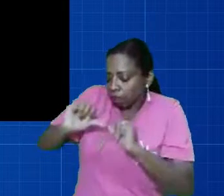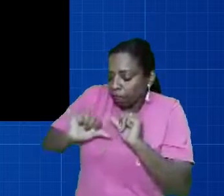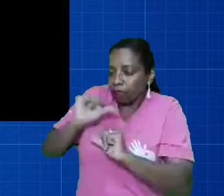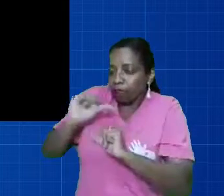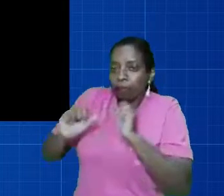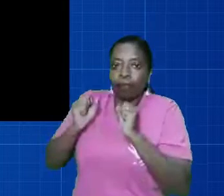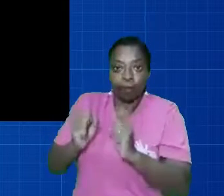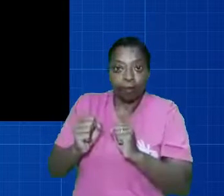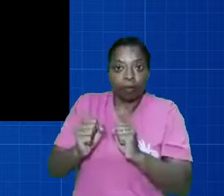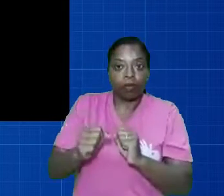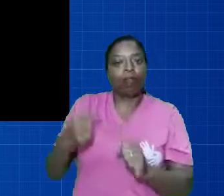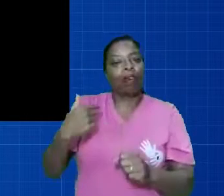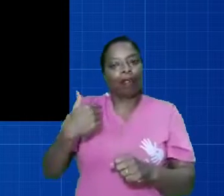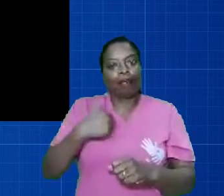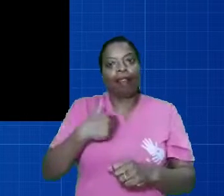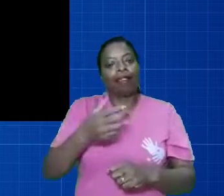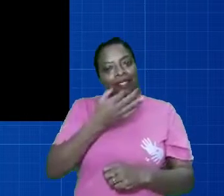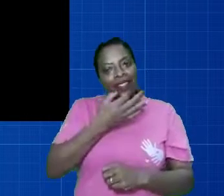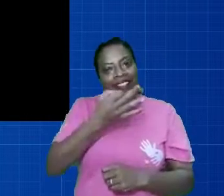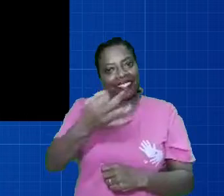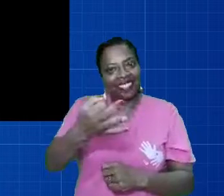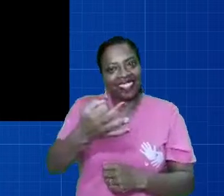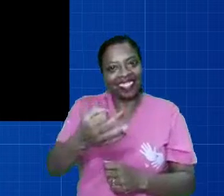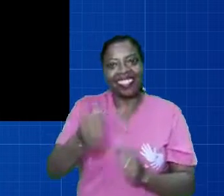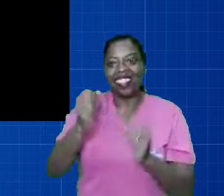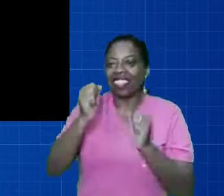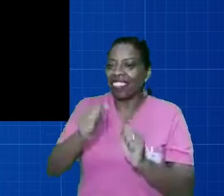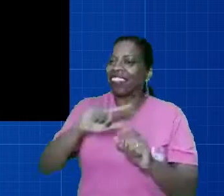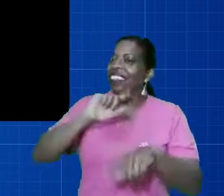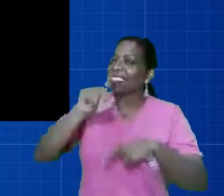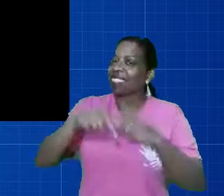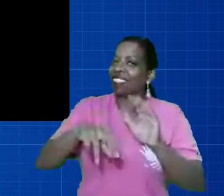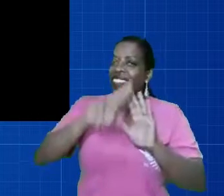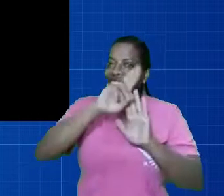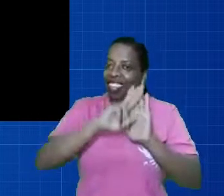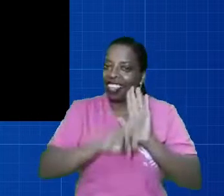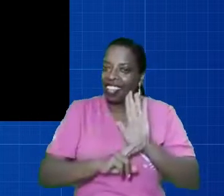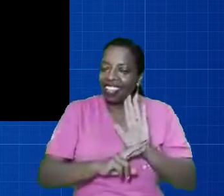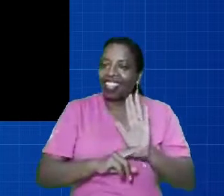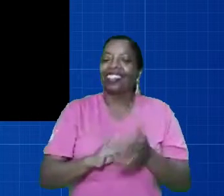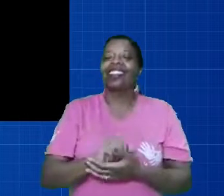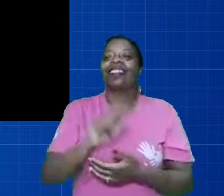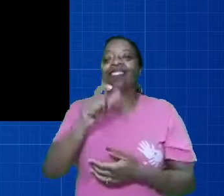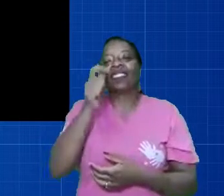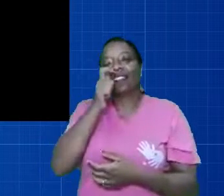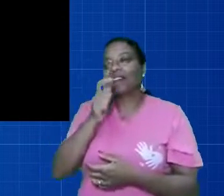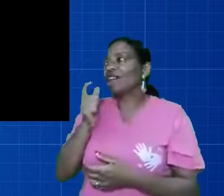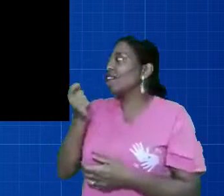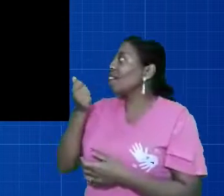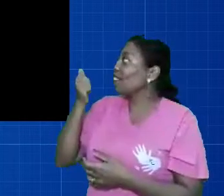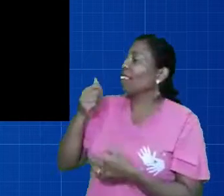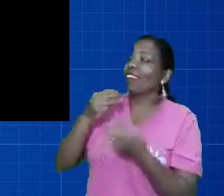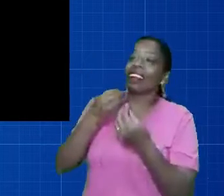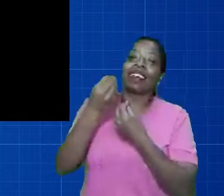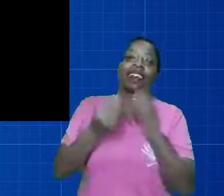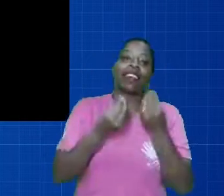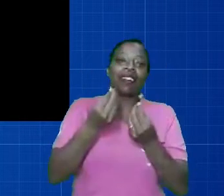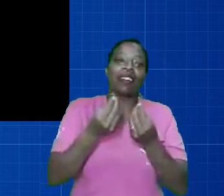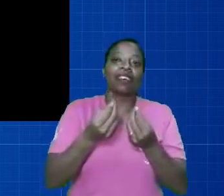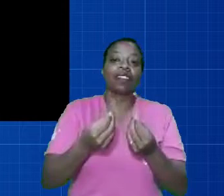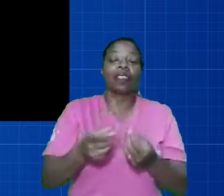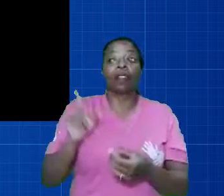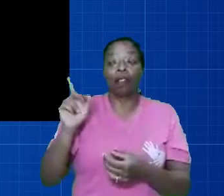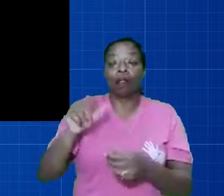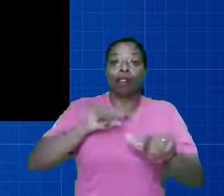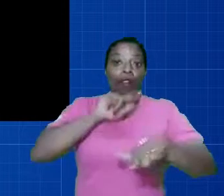vai estar a indicação ali no final das referências, né? São trabalhos defendidos aqui na Universidade Federal do Paraná, tanto